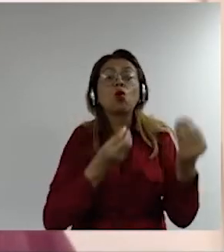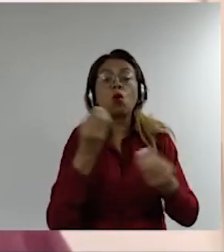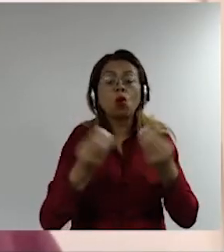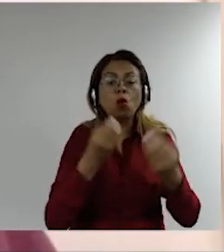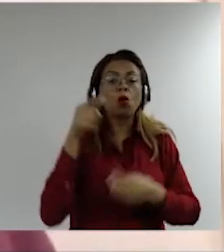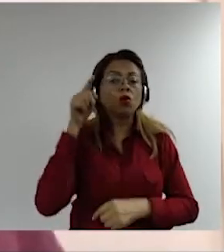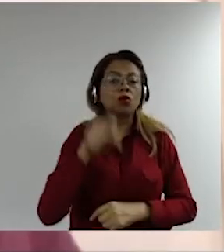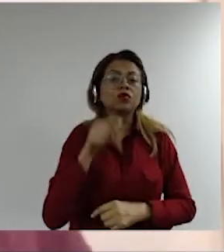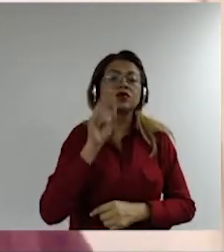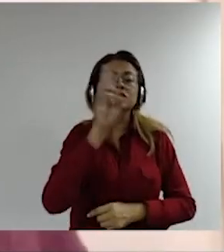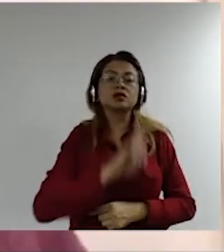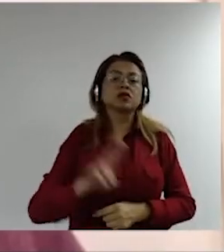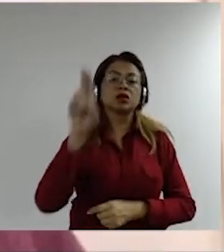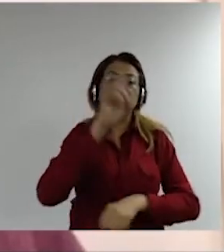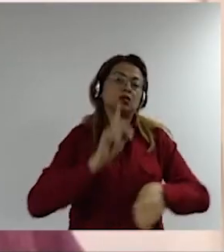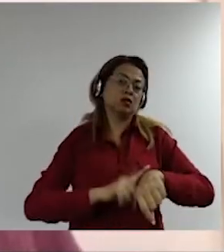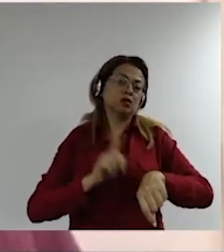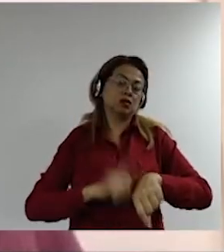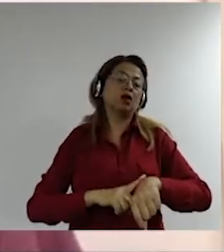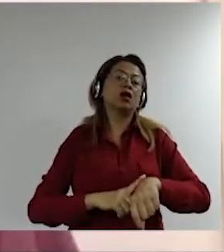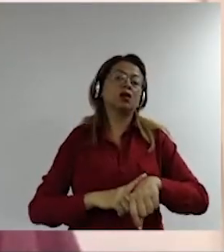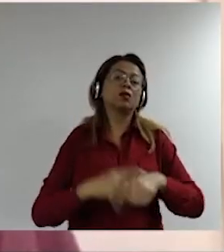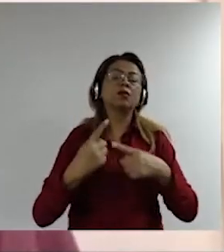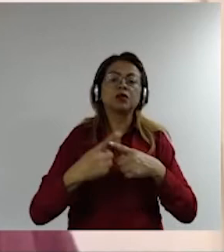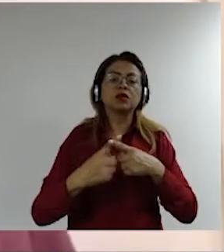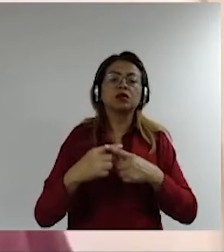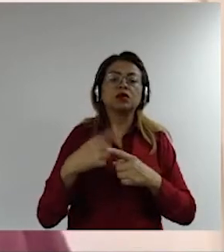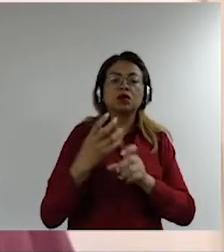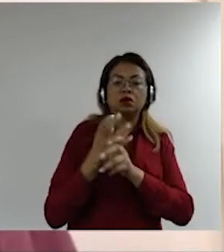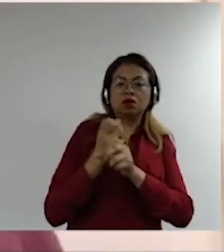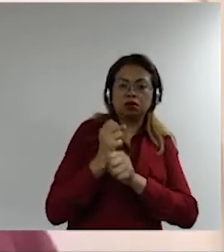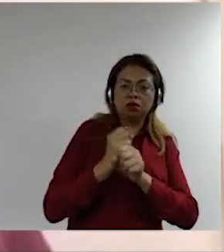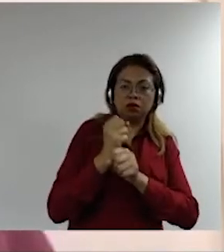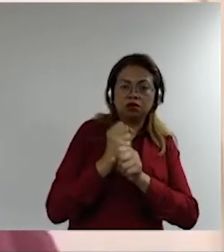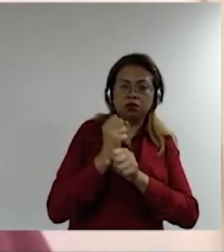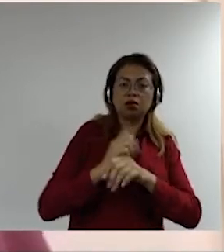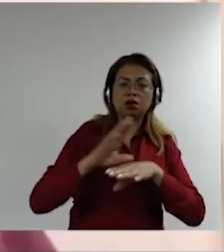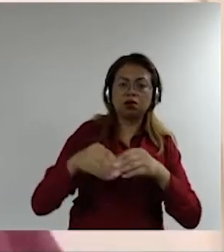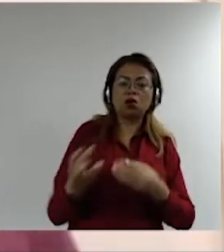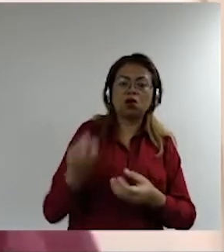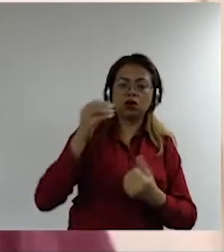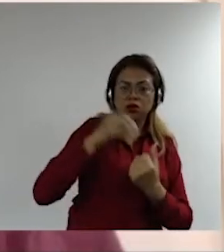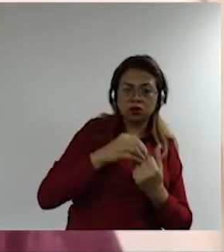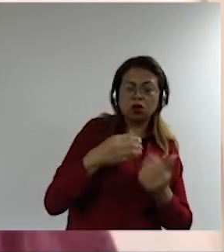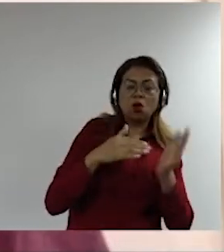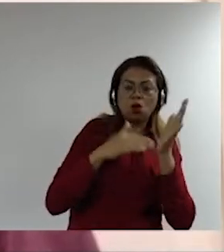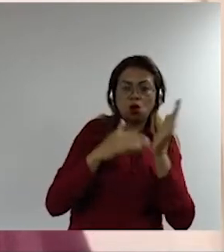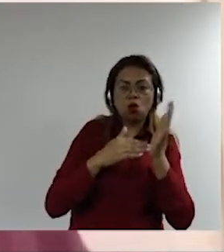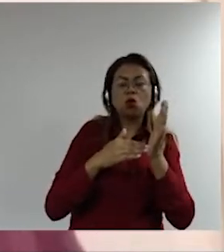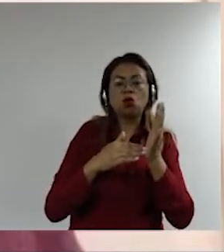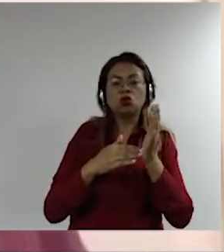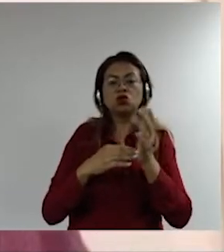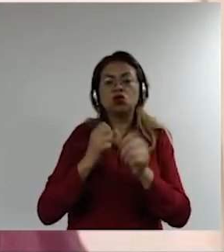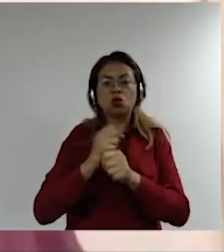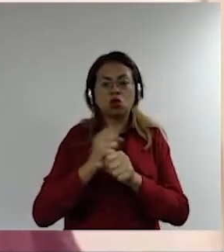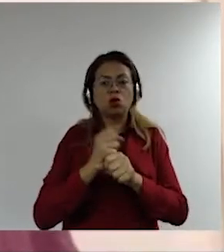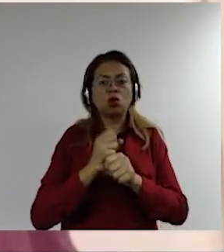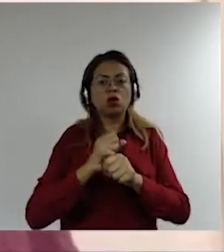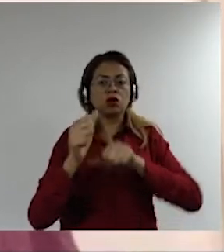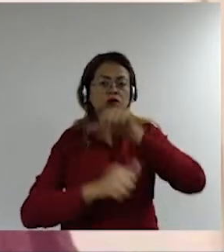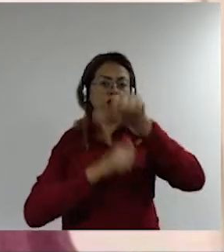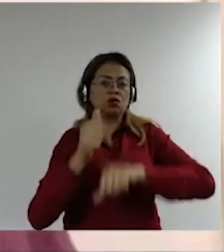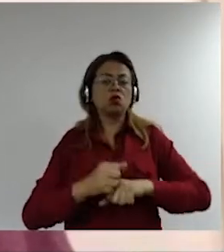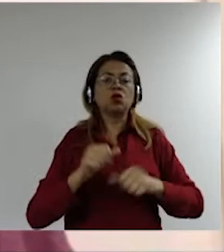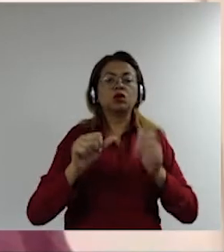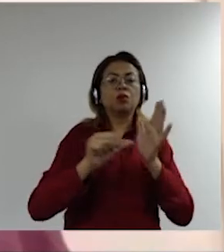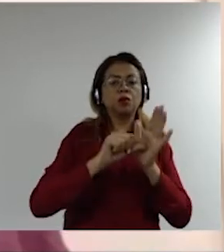ano adicional da escola, não é? Por exemplo, o ano adicional que nós tivemos quando a pré-escola do último ano se transformou em primeiro ano, ela acrescenta